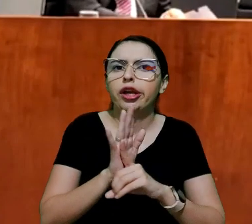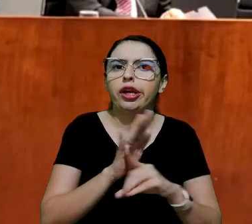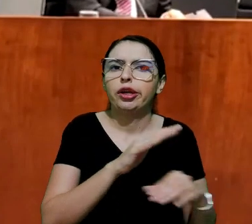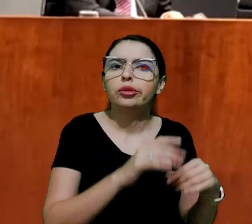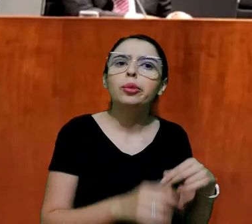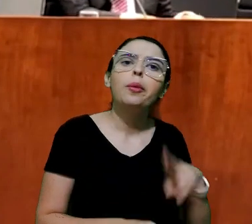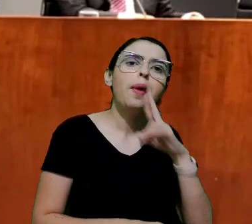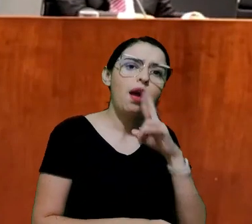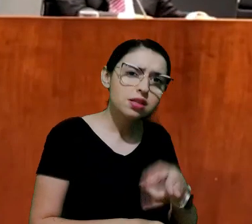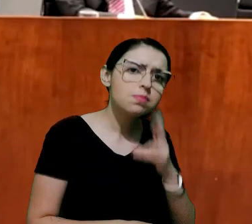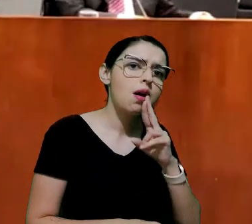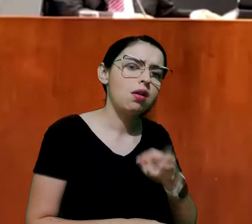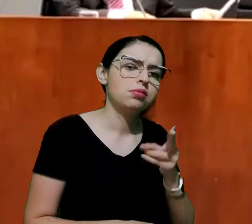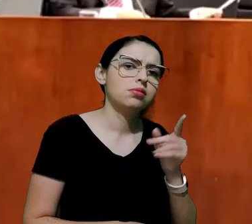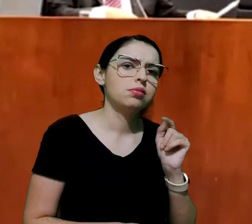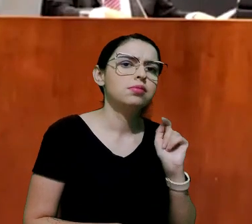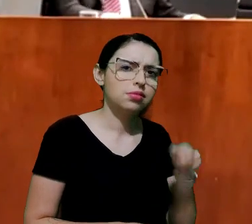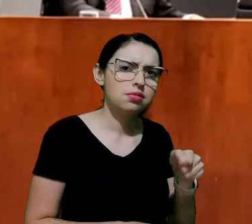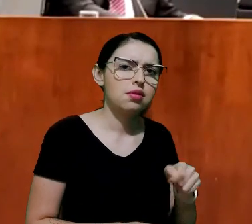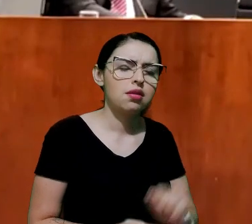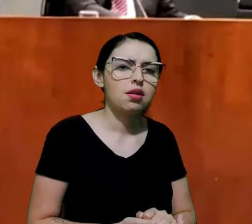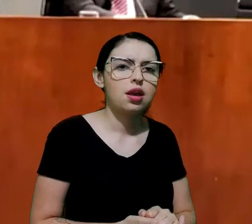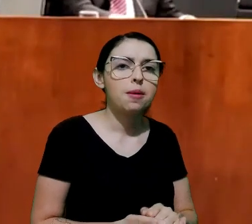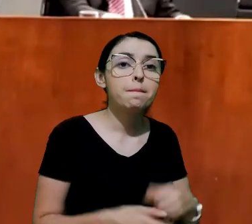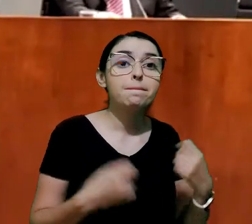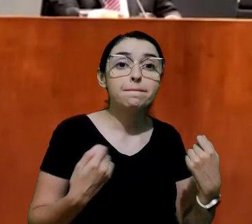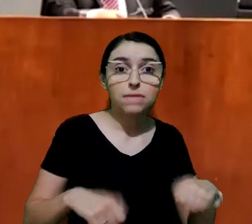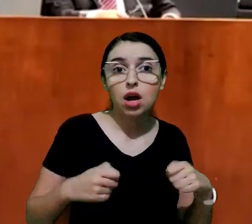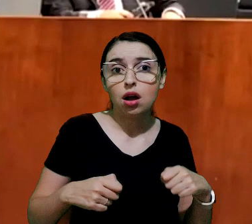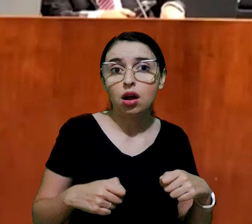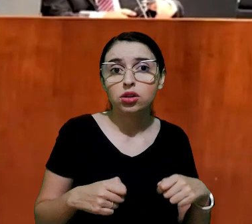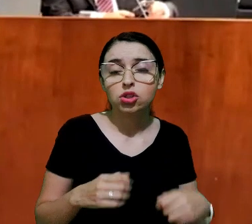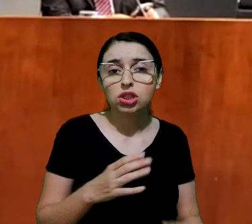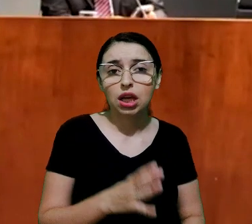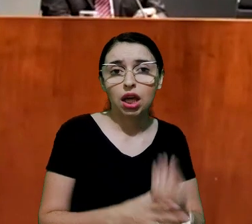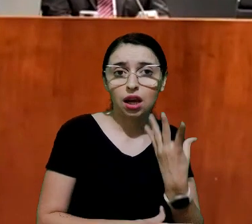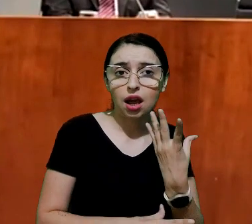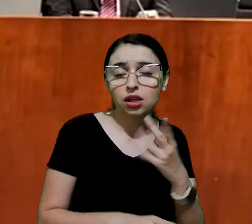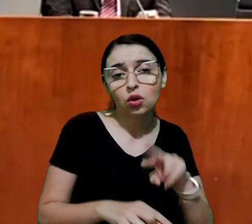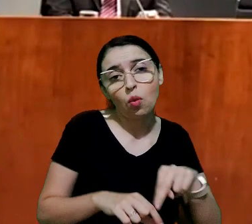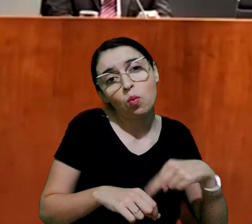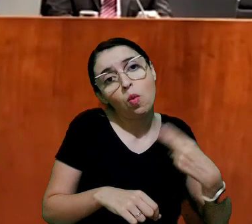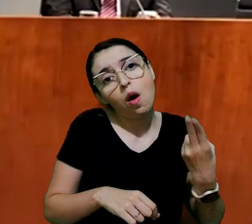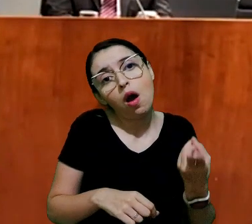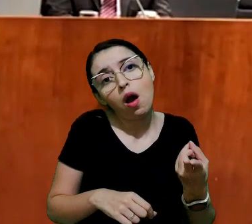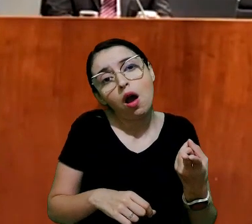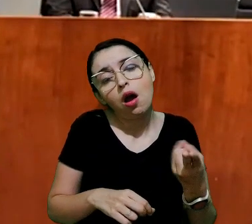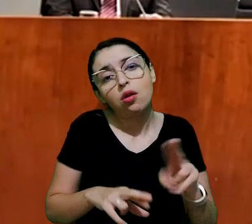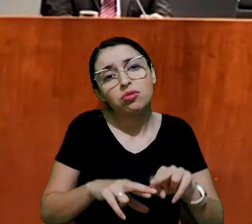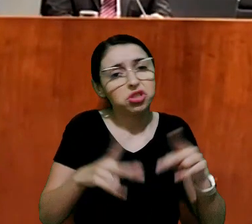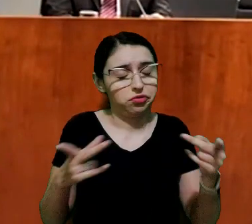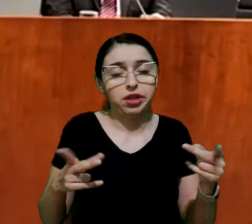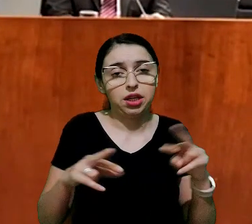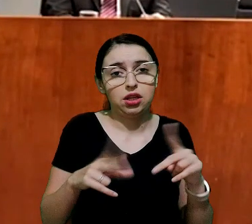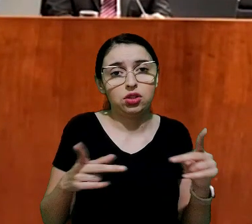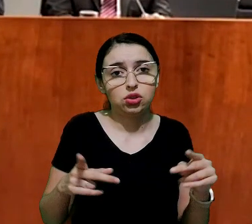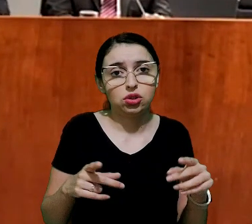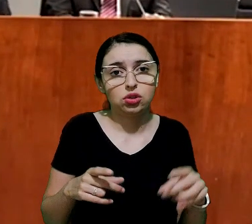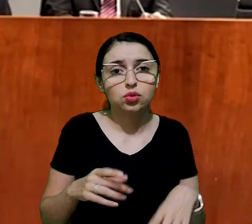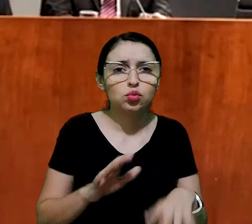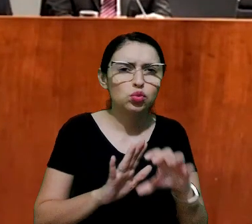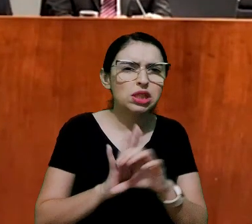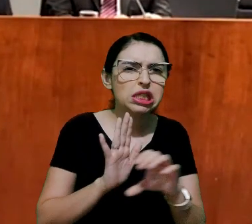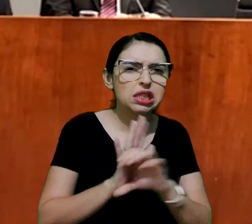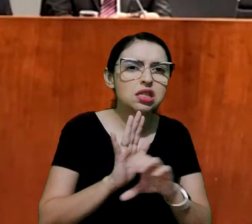será que essas respostas podem surgir de lege lata? Ou elas terão que ser com leis diferentes? Será que o nosso sistema